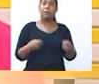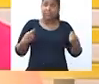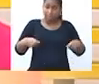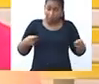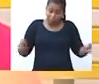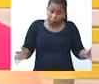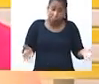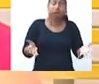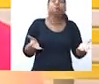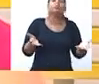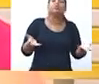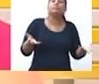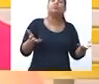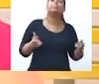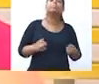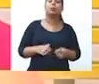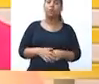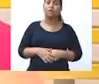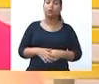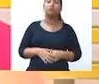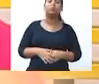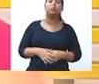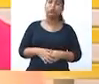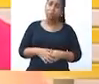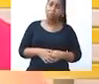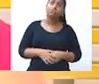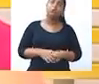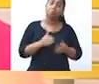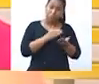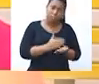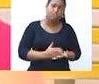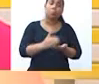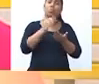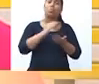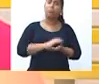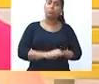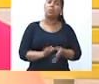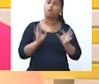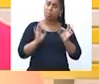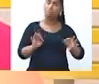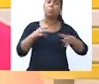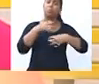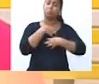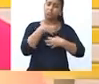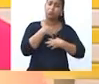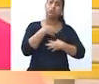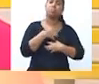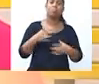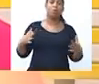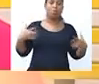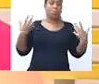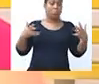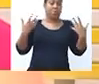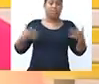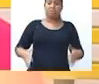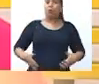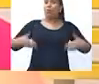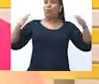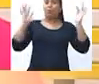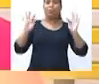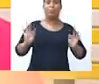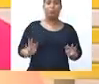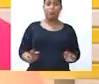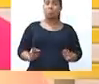ir em frente e se debruçando é que elas vão realmente sentir o prazer, o que